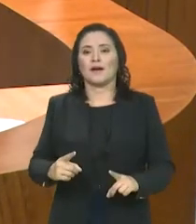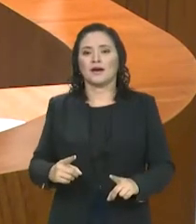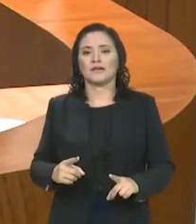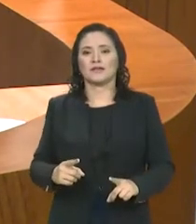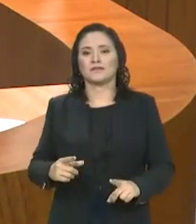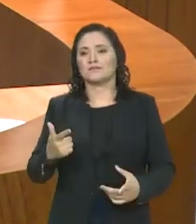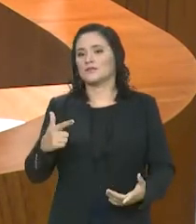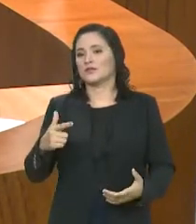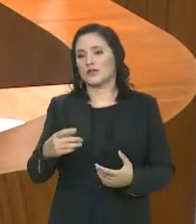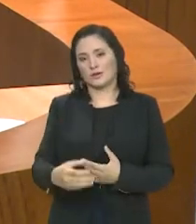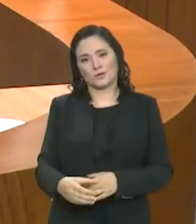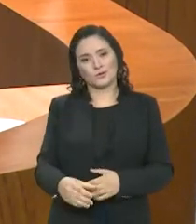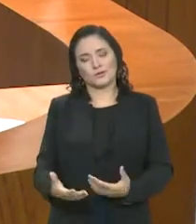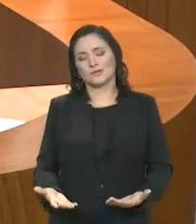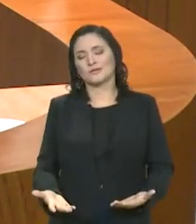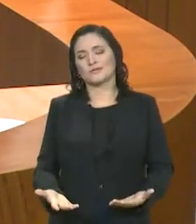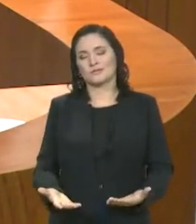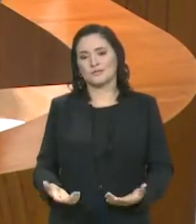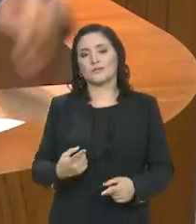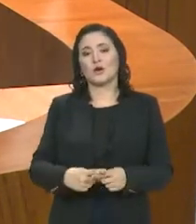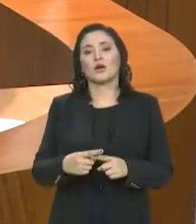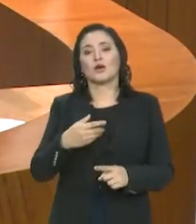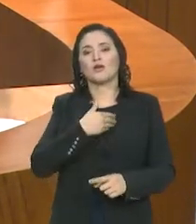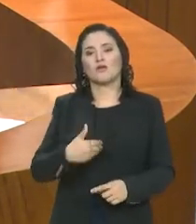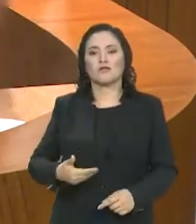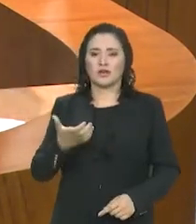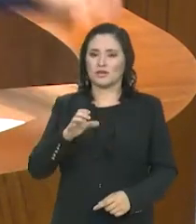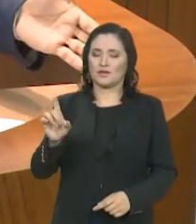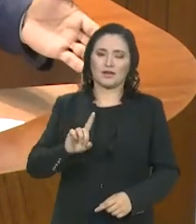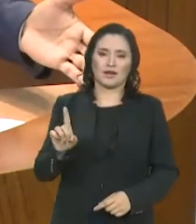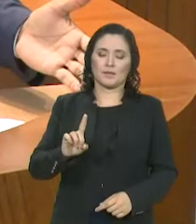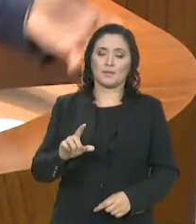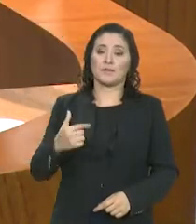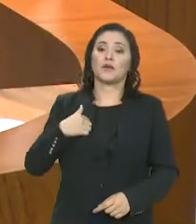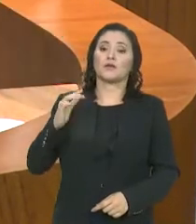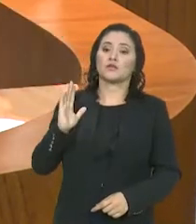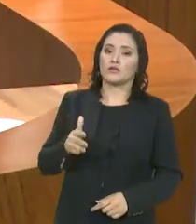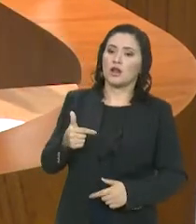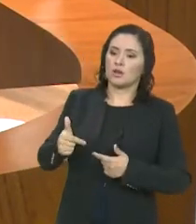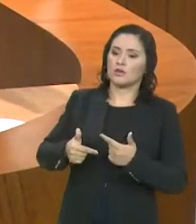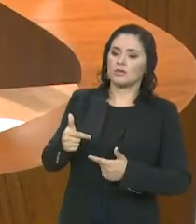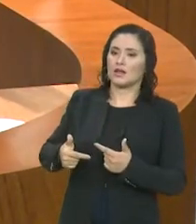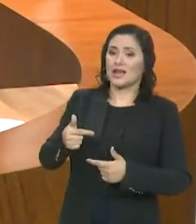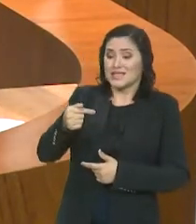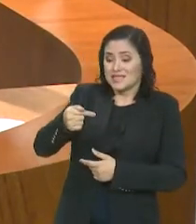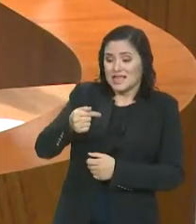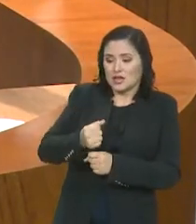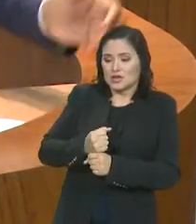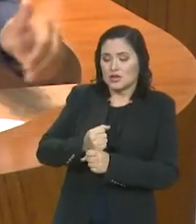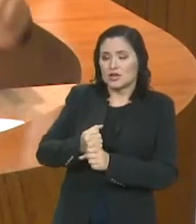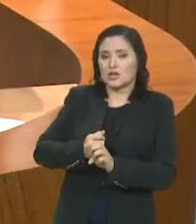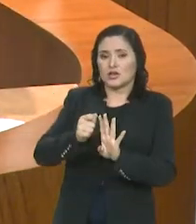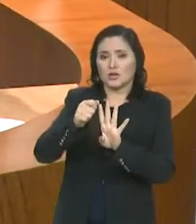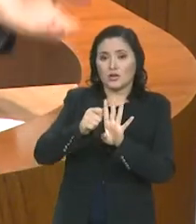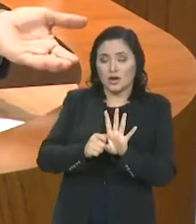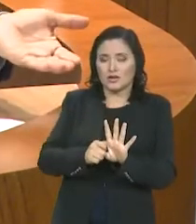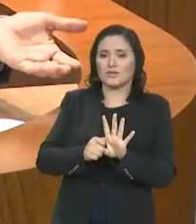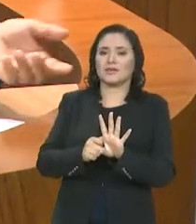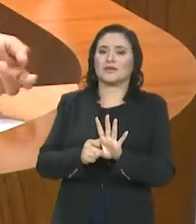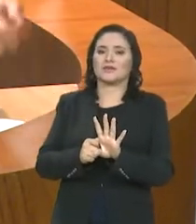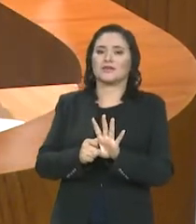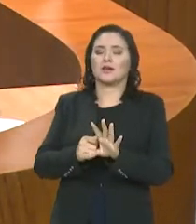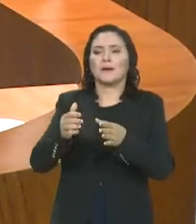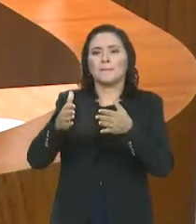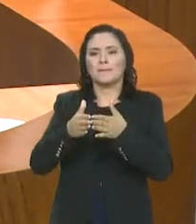Nós lutamos durante 7 anos e 4 meses contra o ex-governador Flávio Dino para que ele pudesse nomear os aprovados e realizar